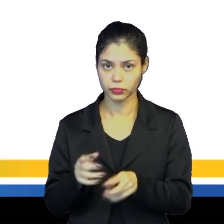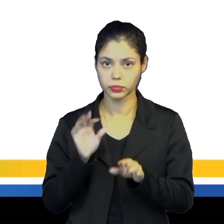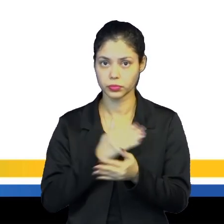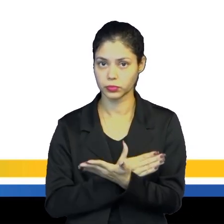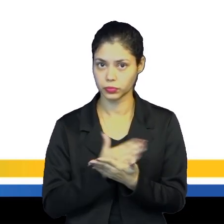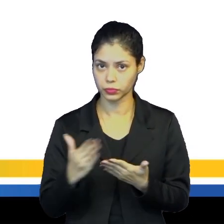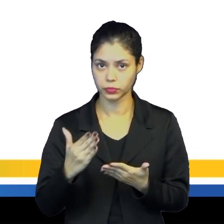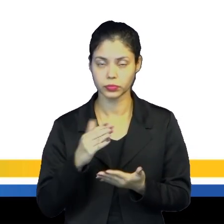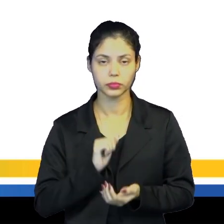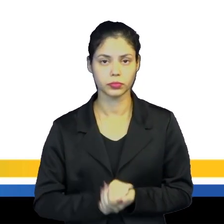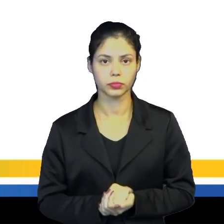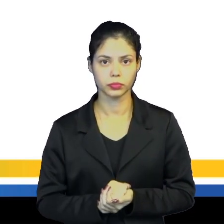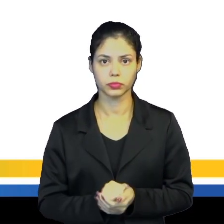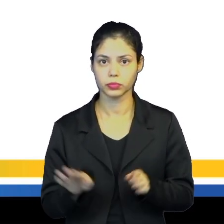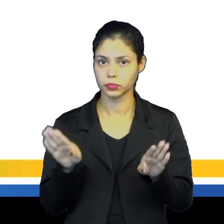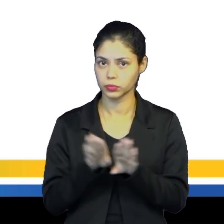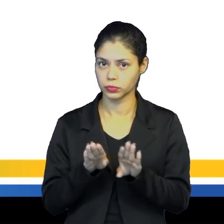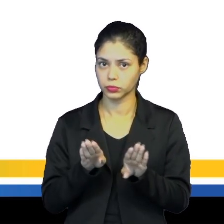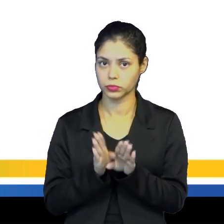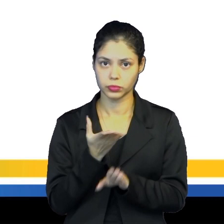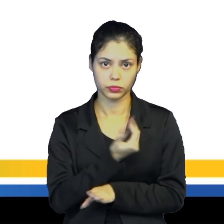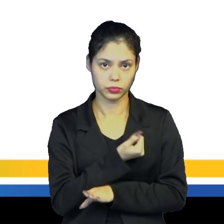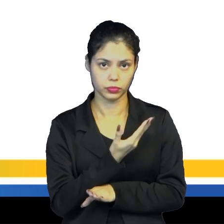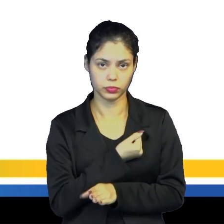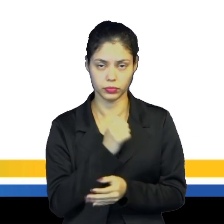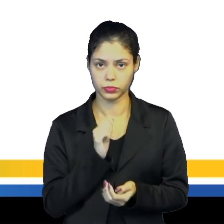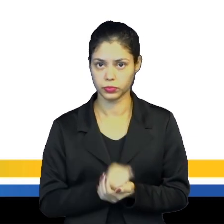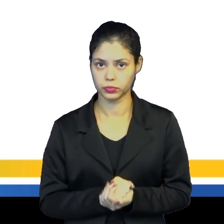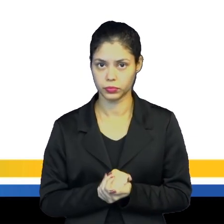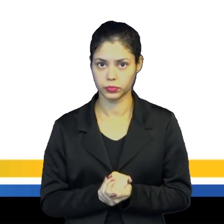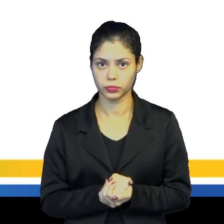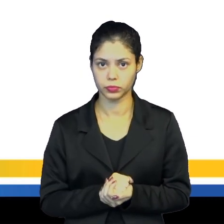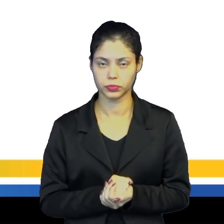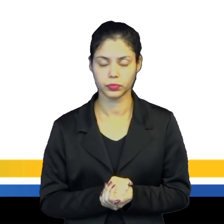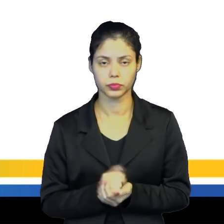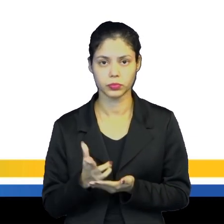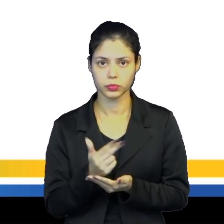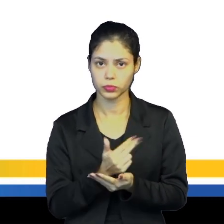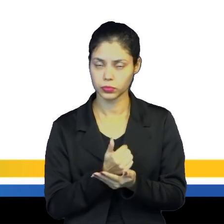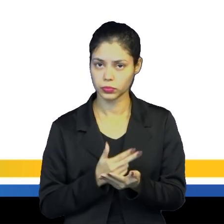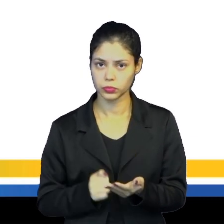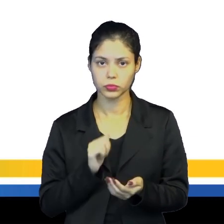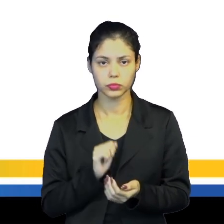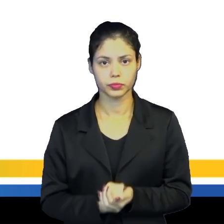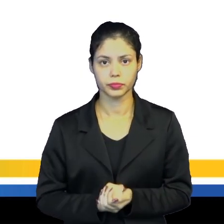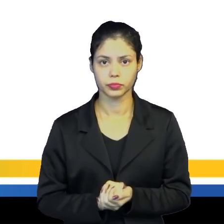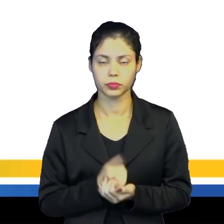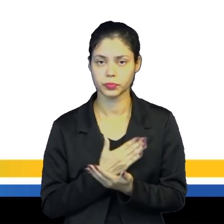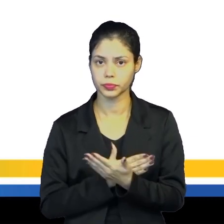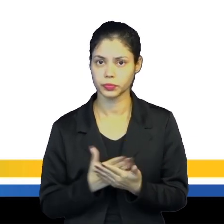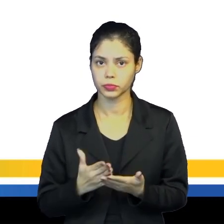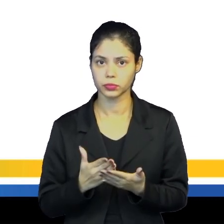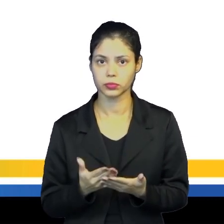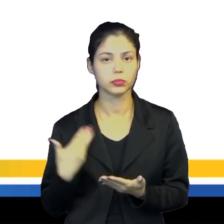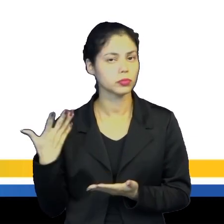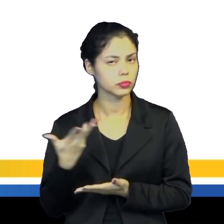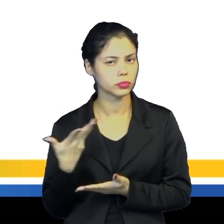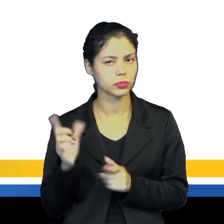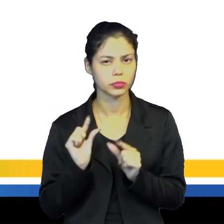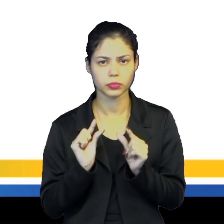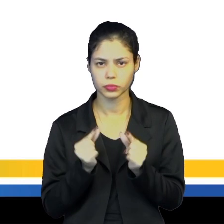sempre começa com as numerações com números decimais, tá? A gente começa daquela